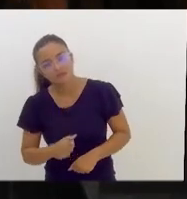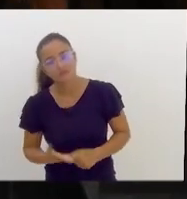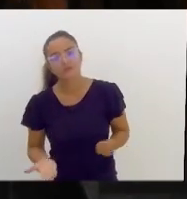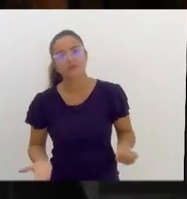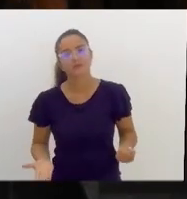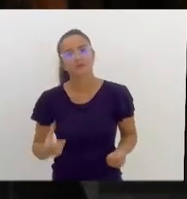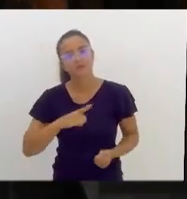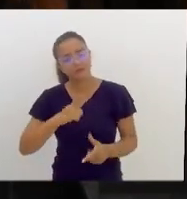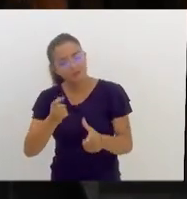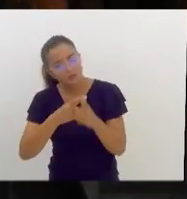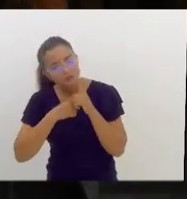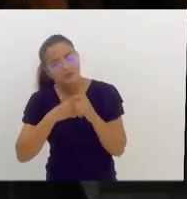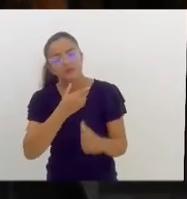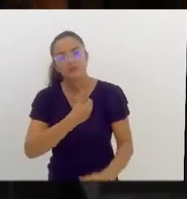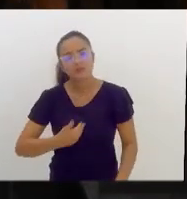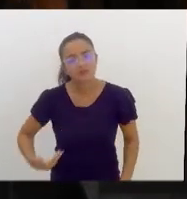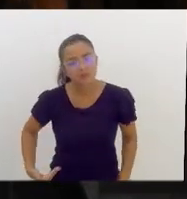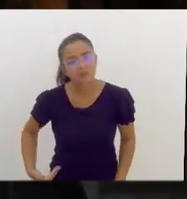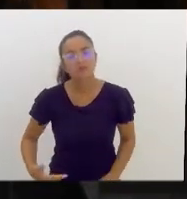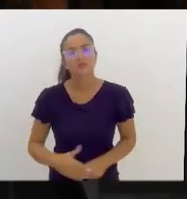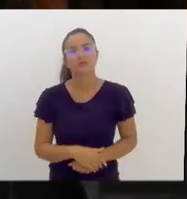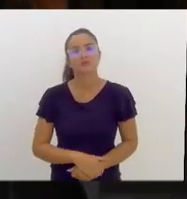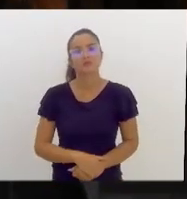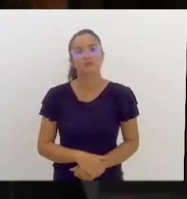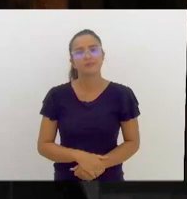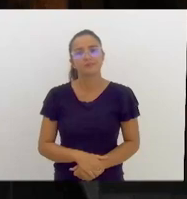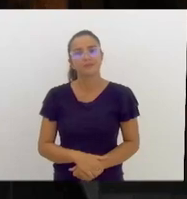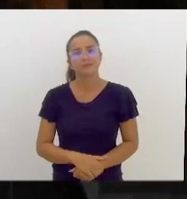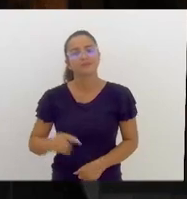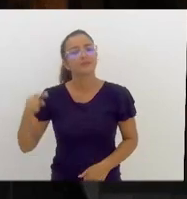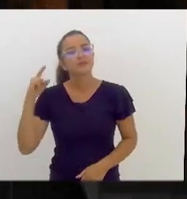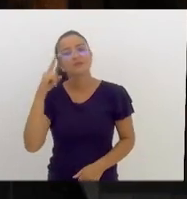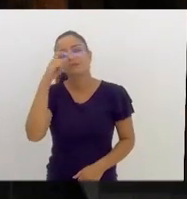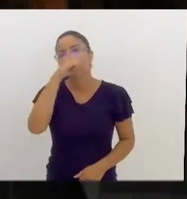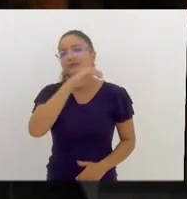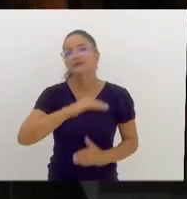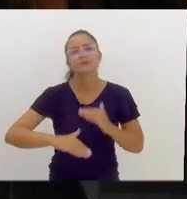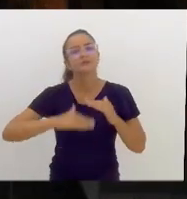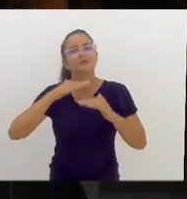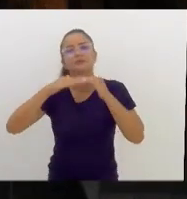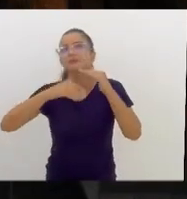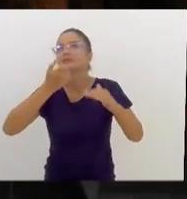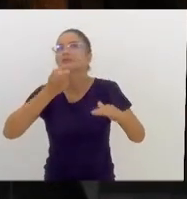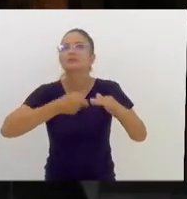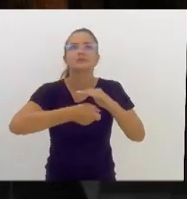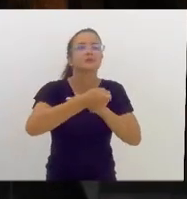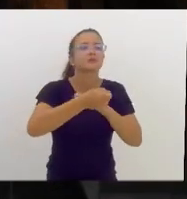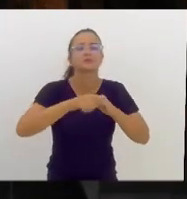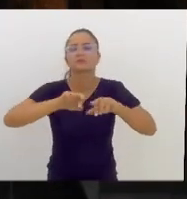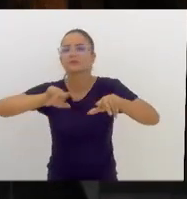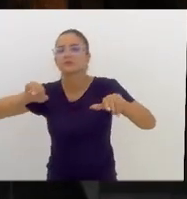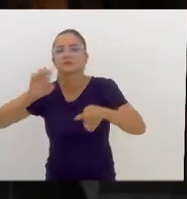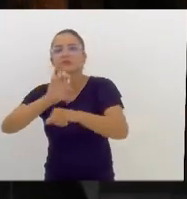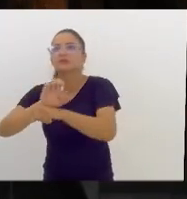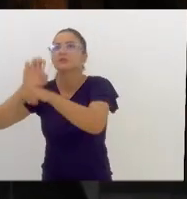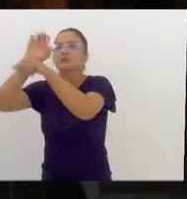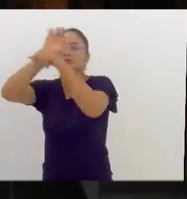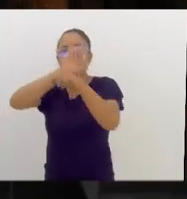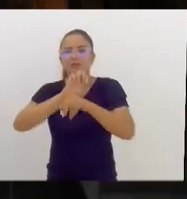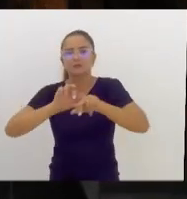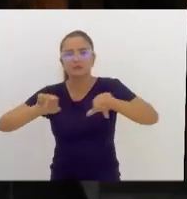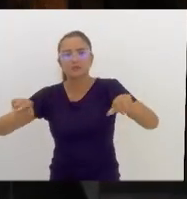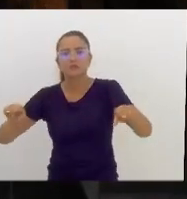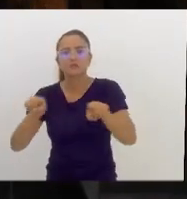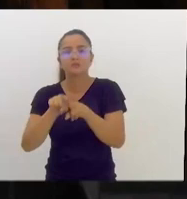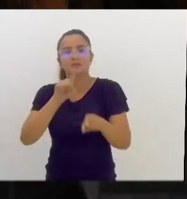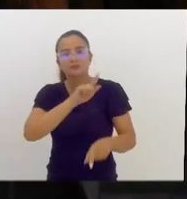a dívida pública como um elemento que impede o desenvolvimento e o investimento de vários estados, e o governo